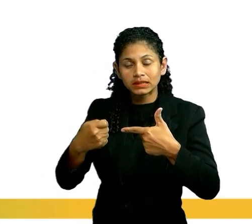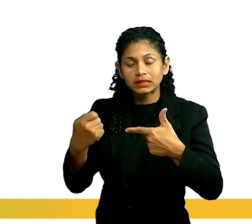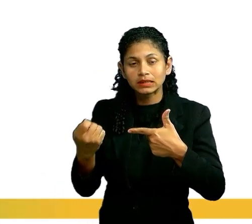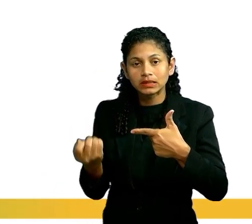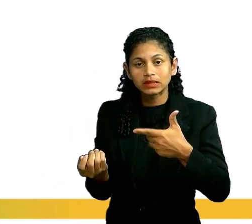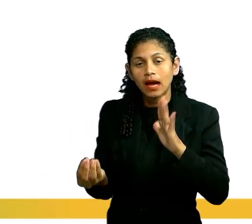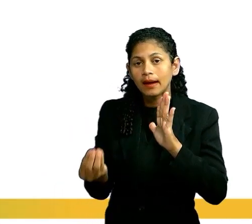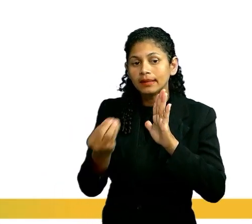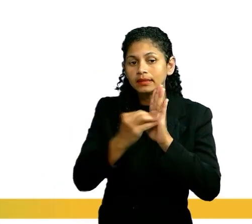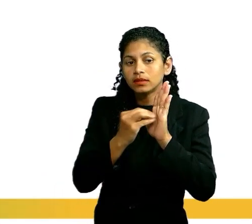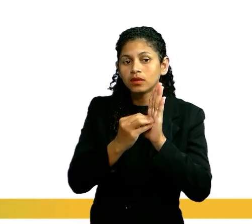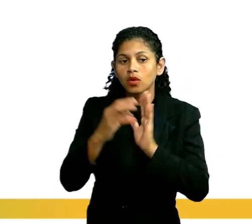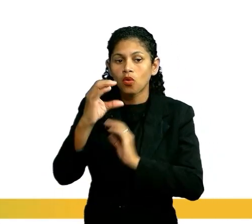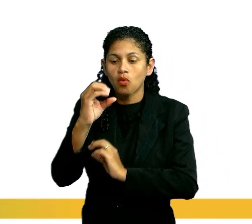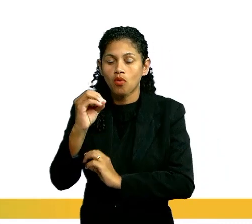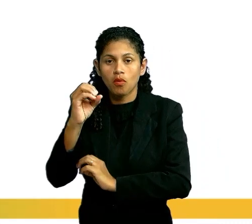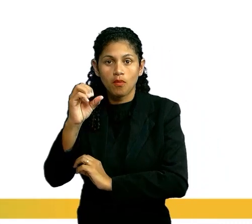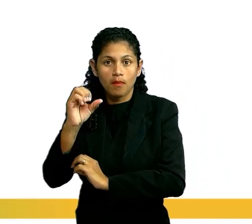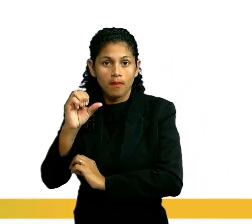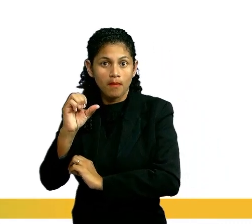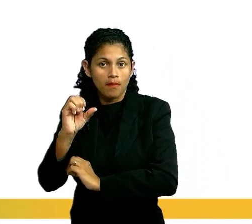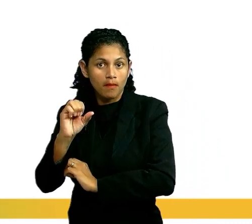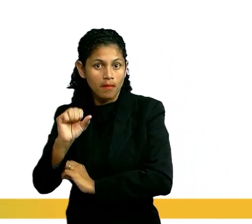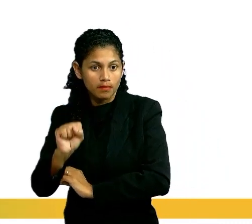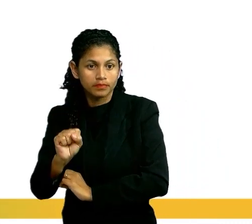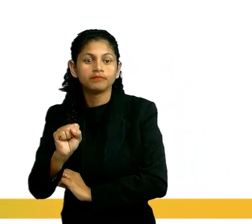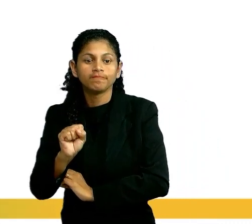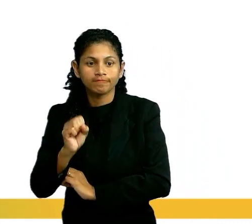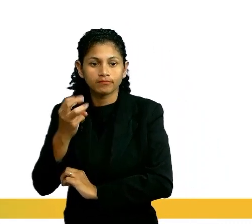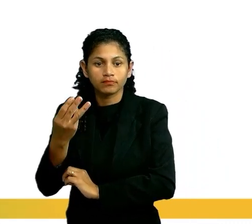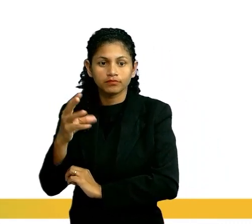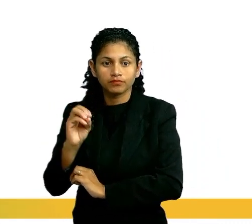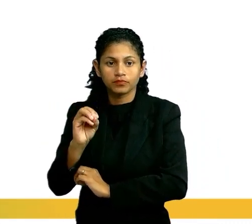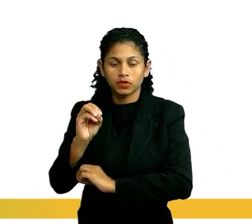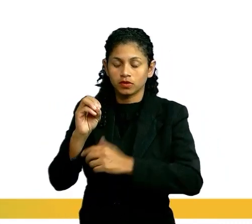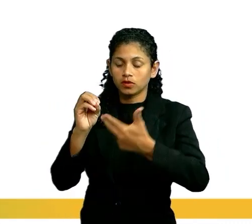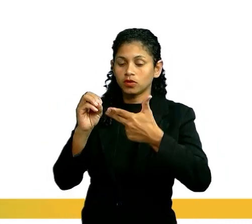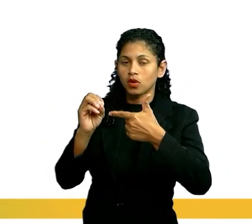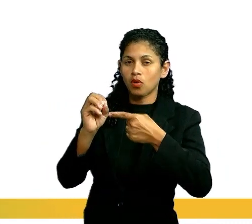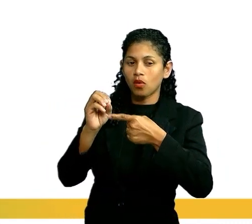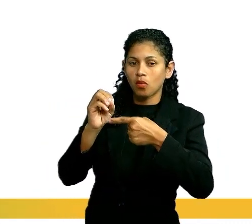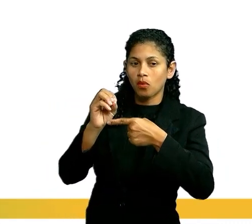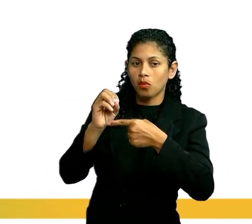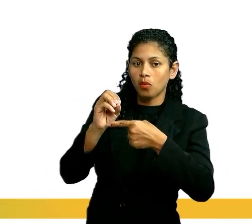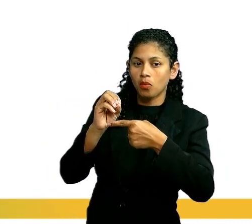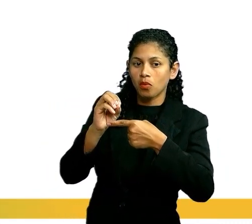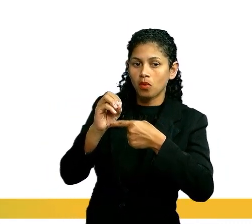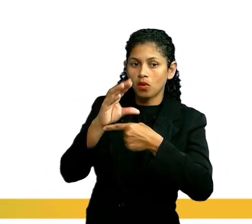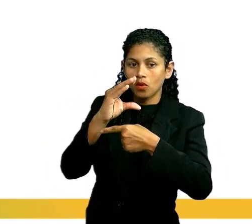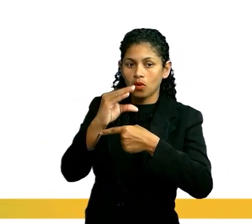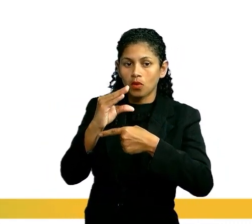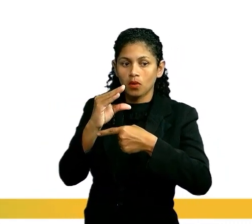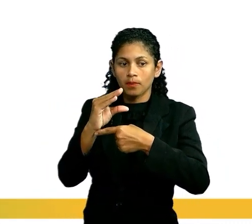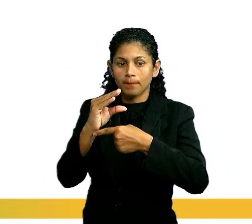a definição de cosseno? Cateto adjacente dividido pela hipotenusa. O cosseno de 30,